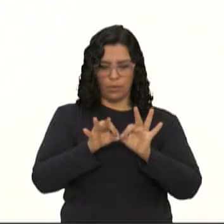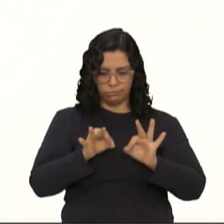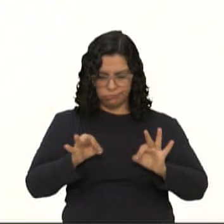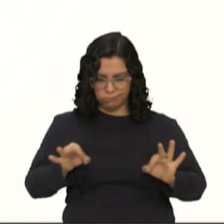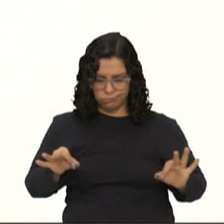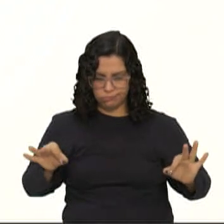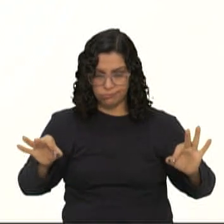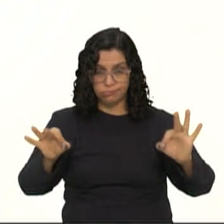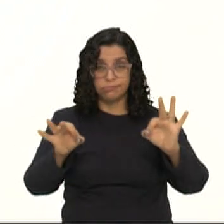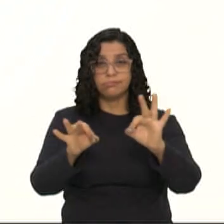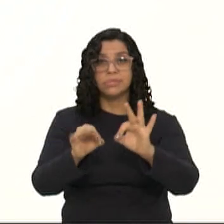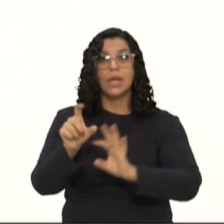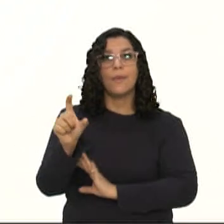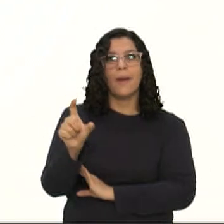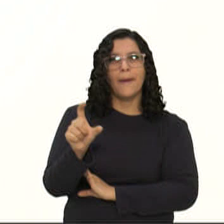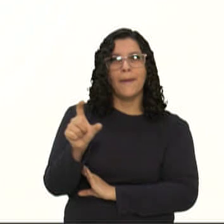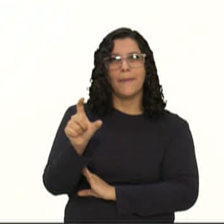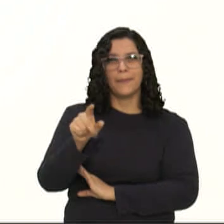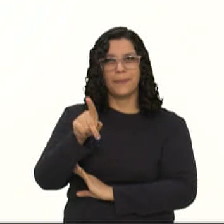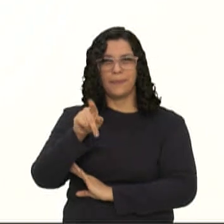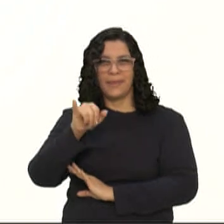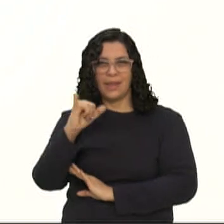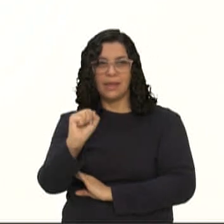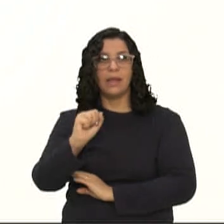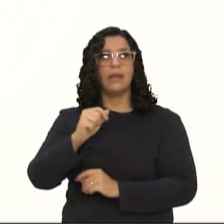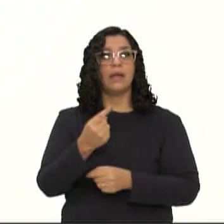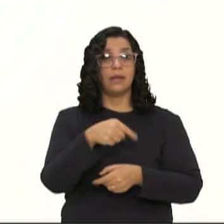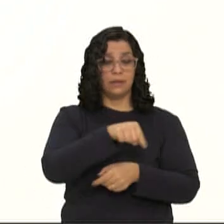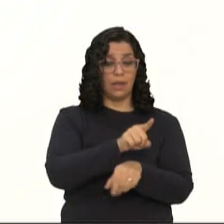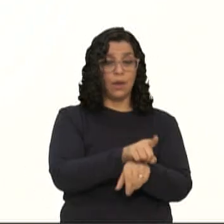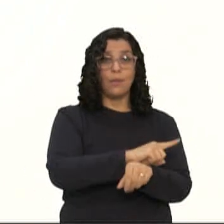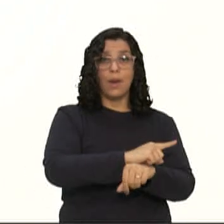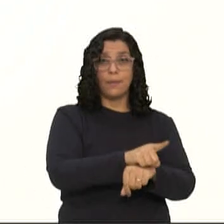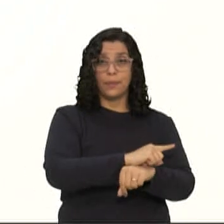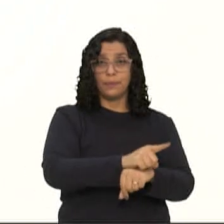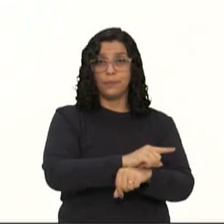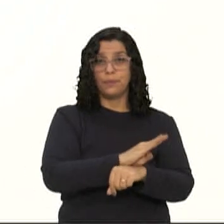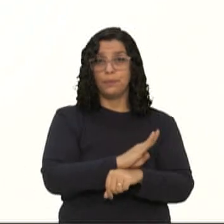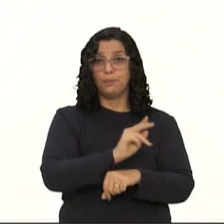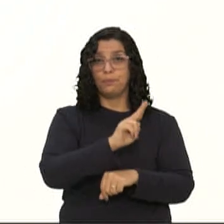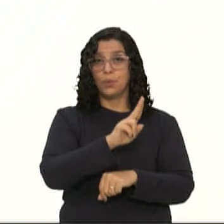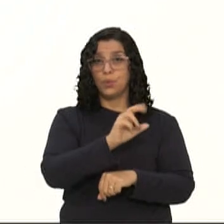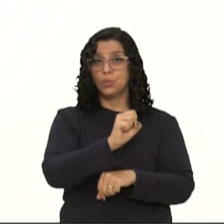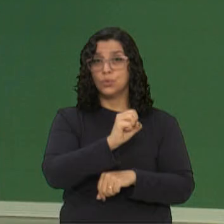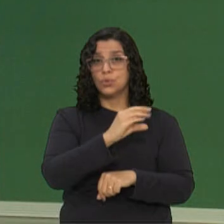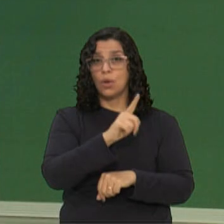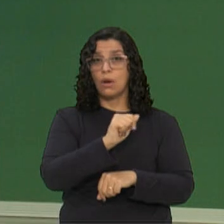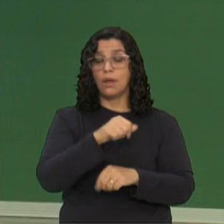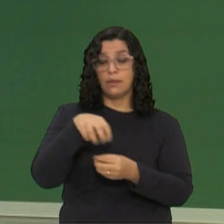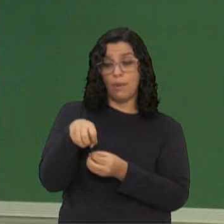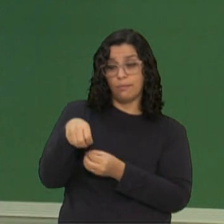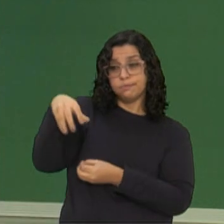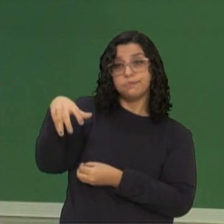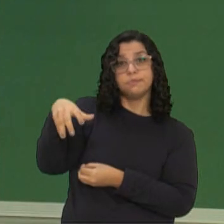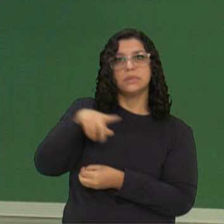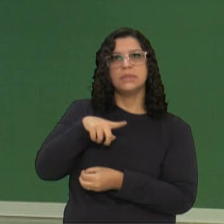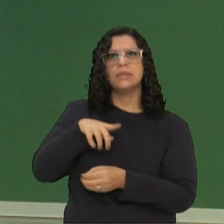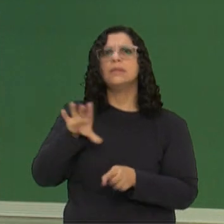uma pilha, uma bússola embaixo do fio, né, e aqui uma lâmpada. Percebemos aqui que